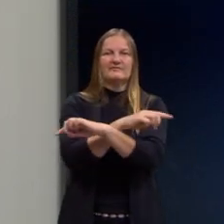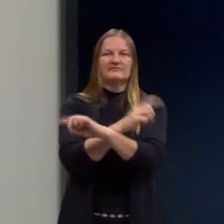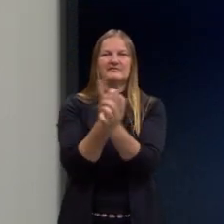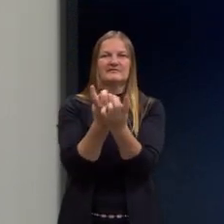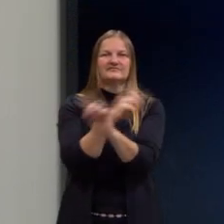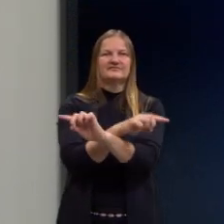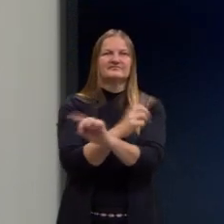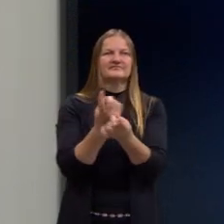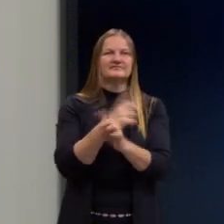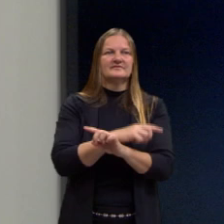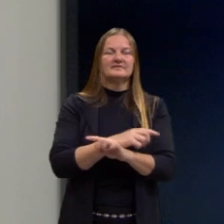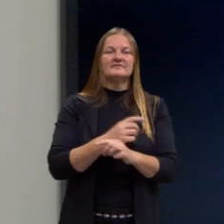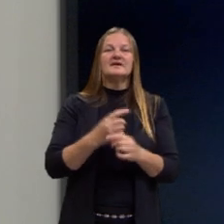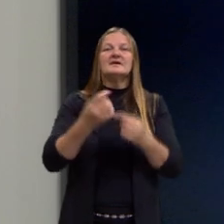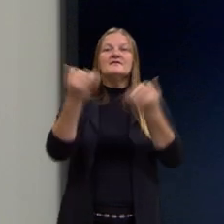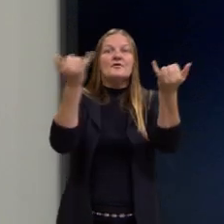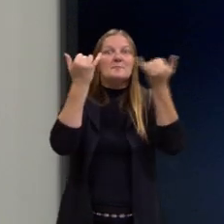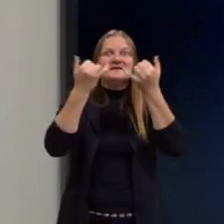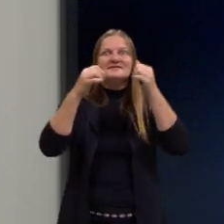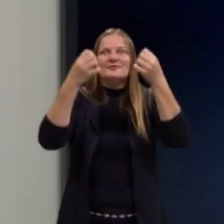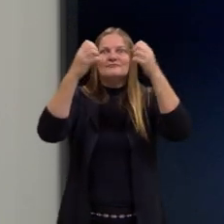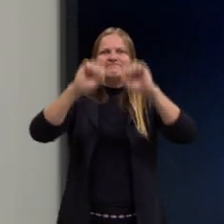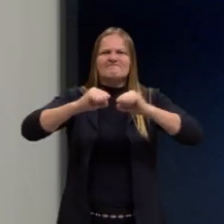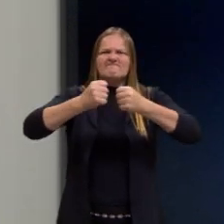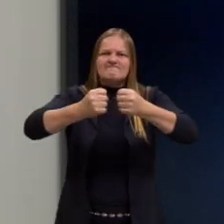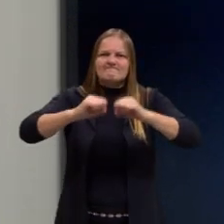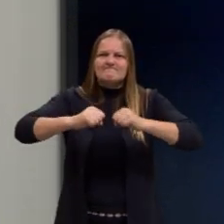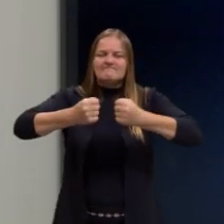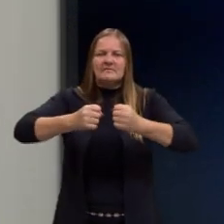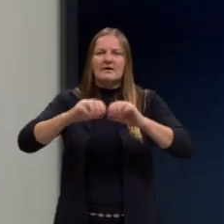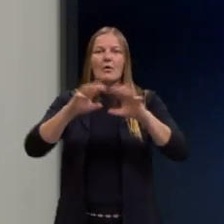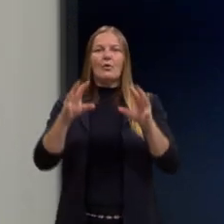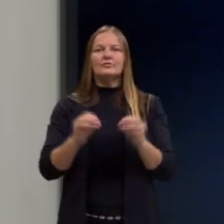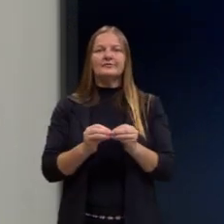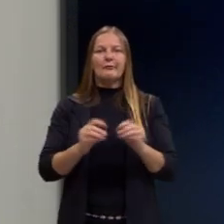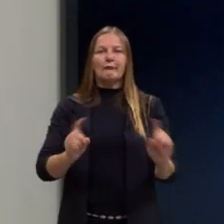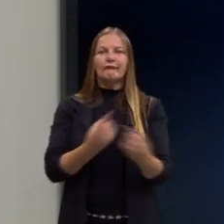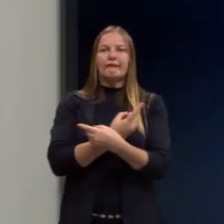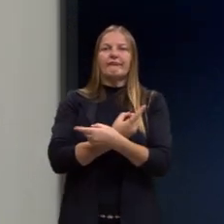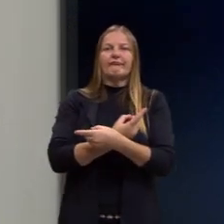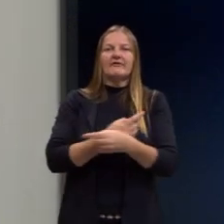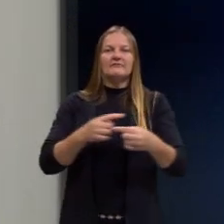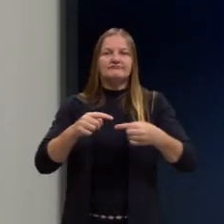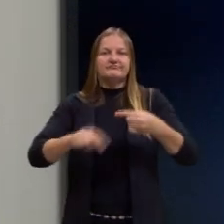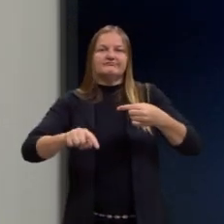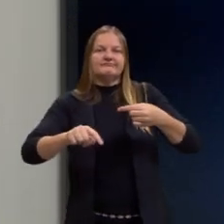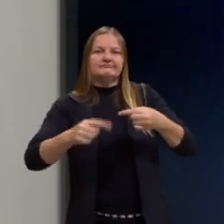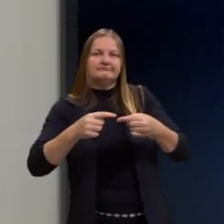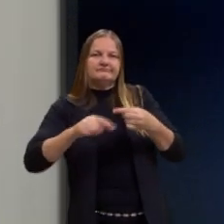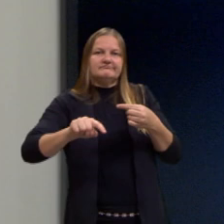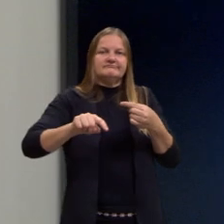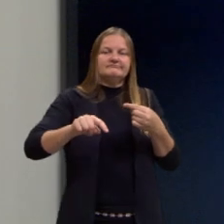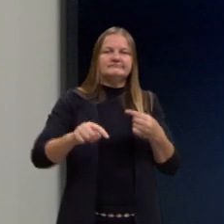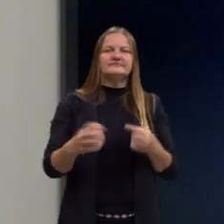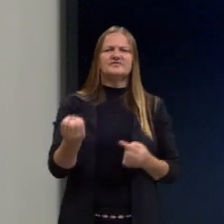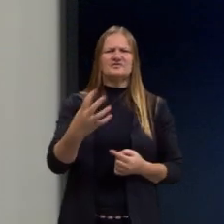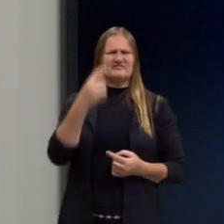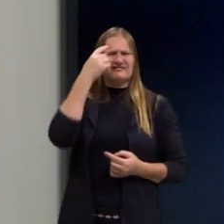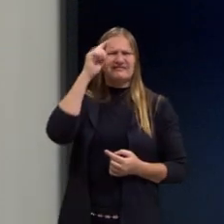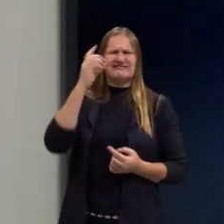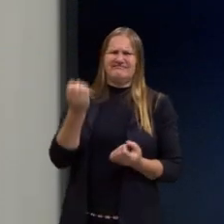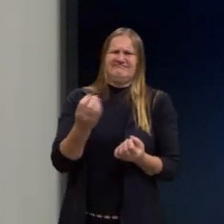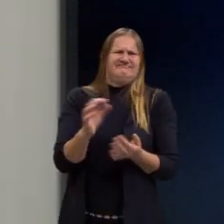eu fortalecer várias informações ao longo do meu texto chego na minha conclusão coloco novas